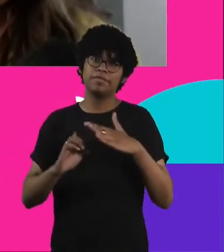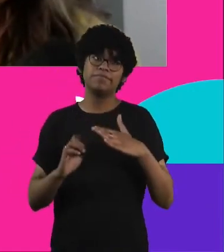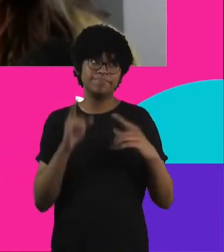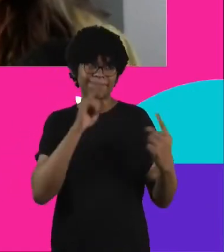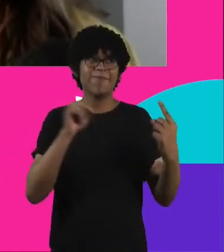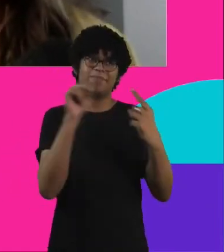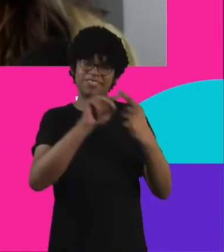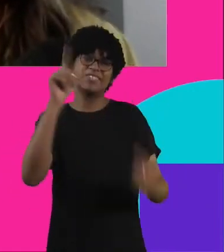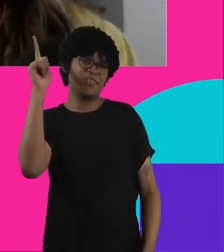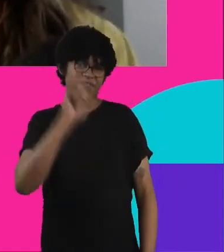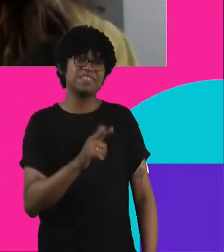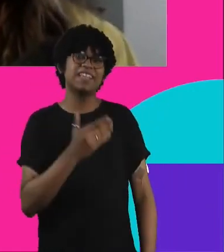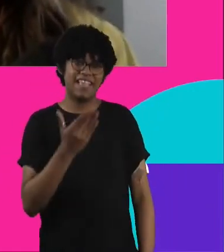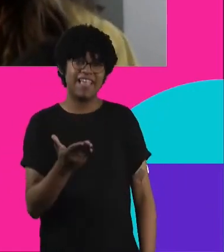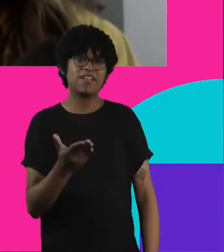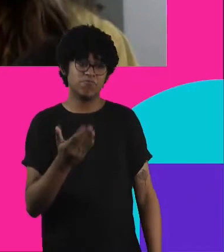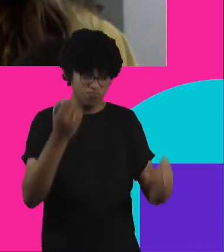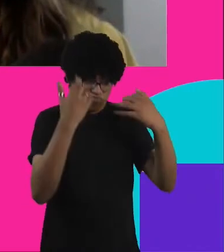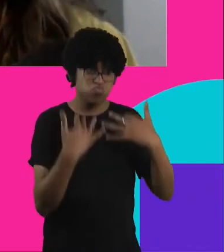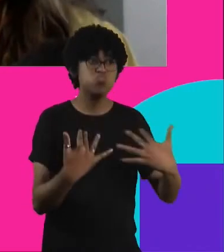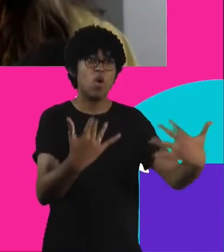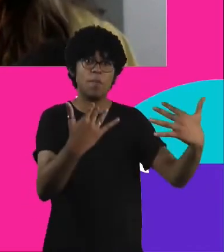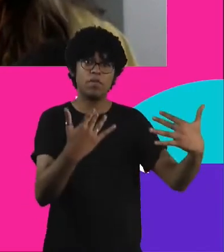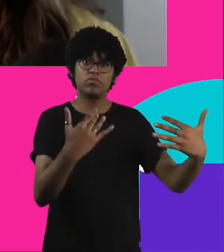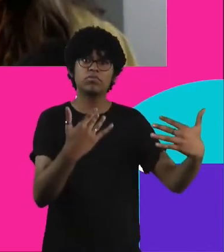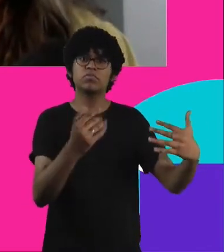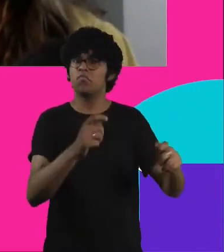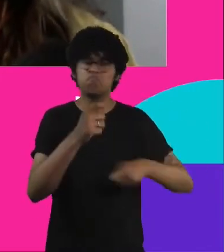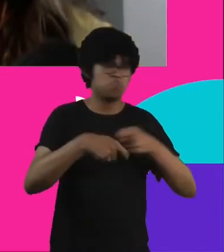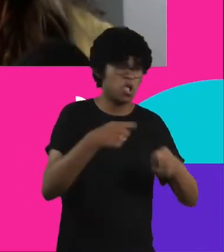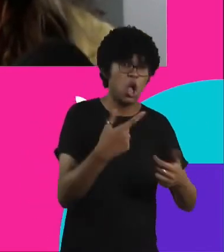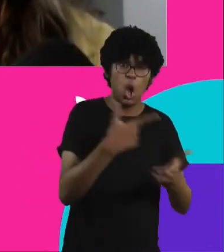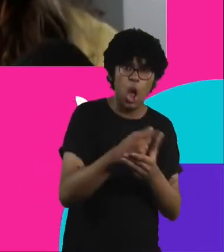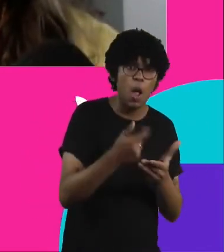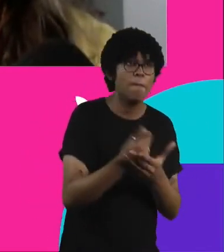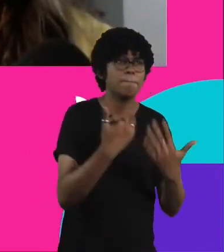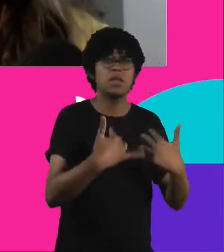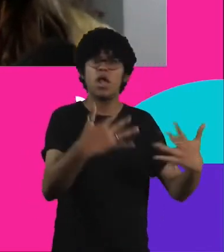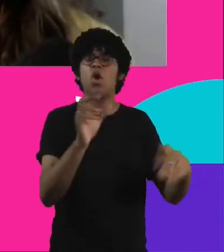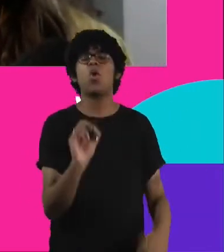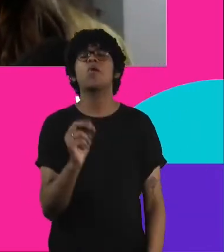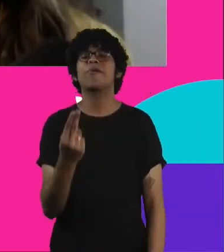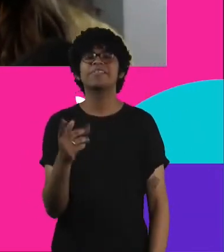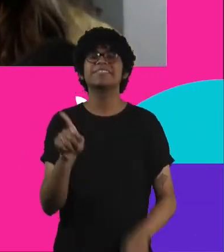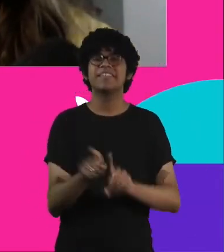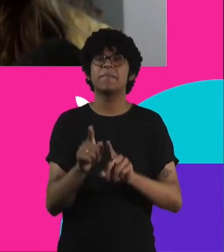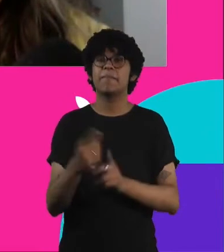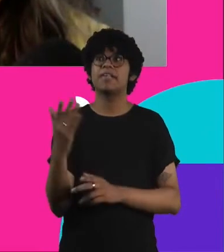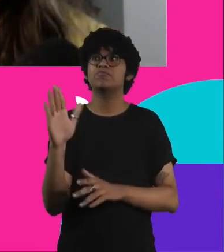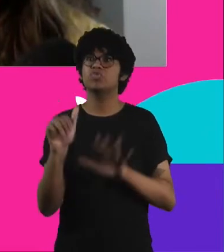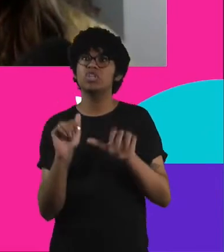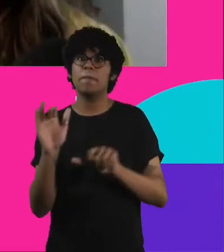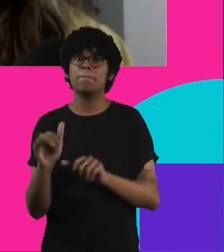alcançar o público, seja o público consumidor, seja inclusive o chamamento de